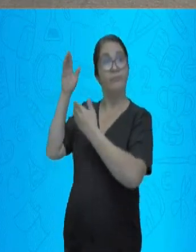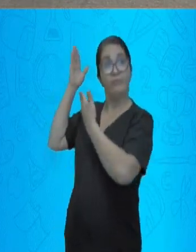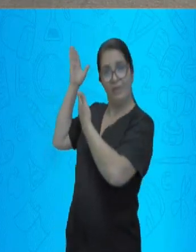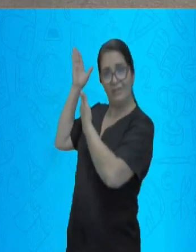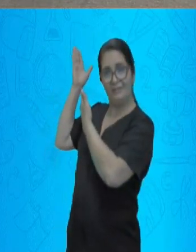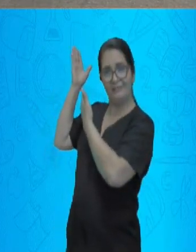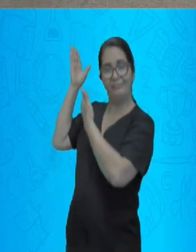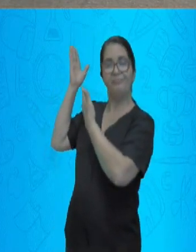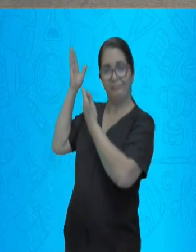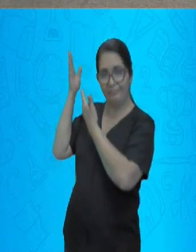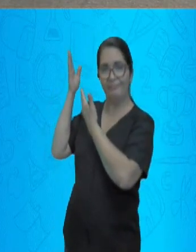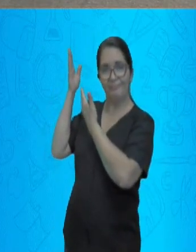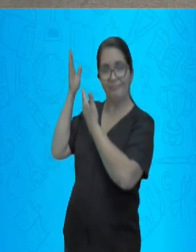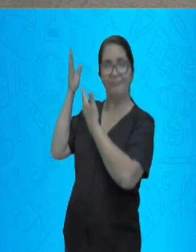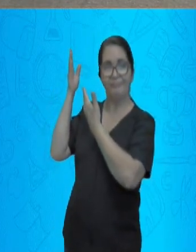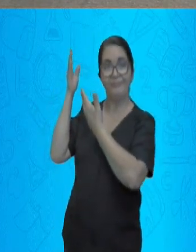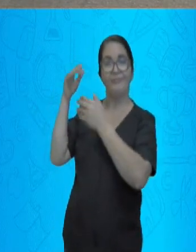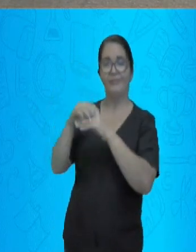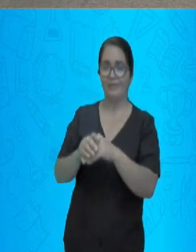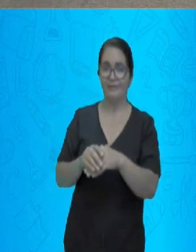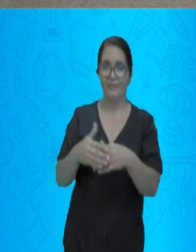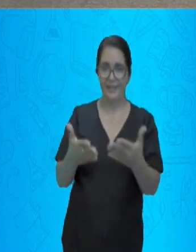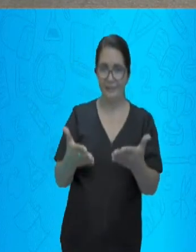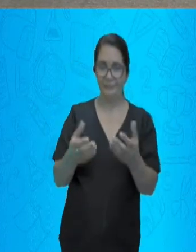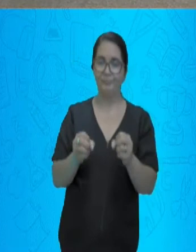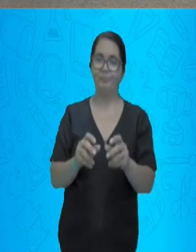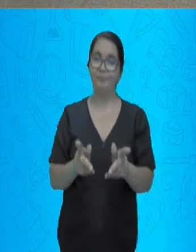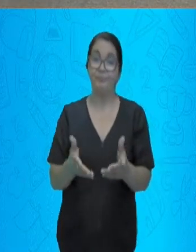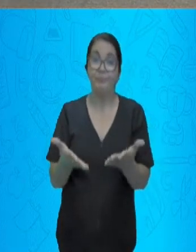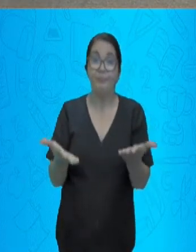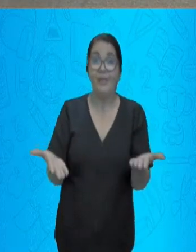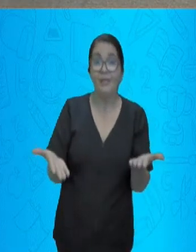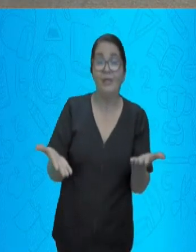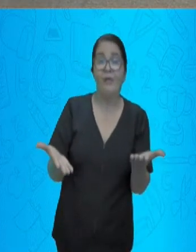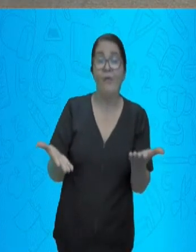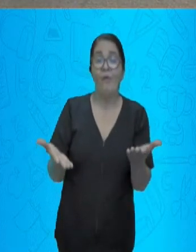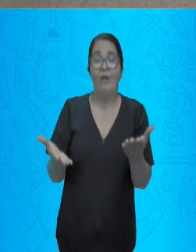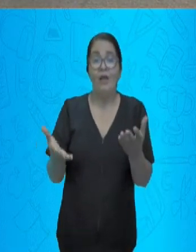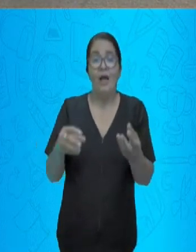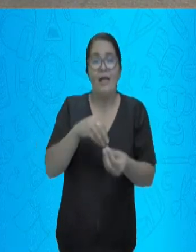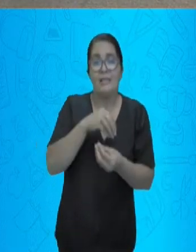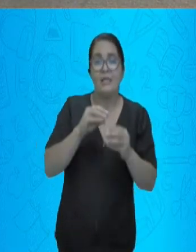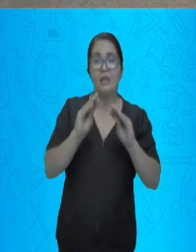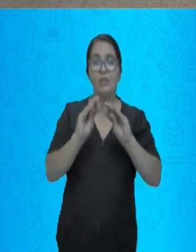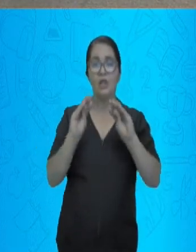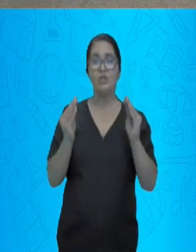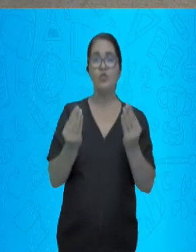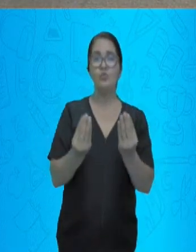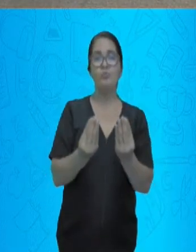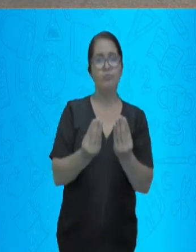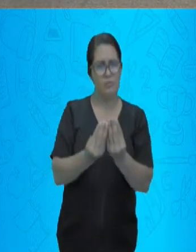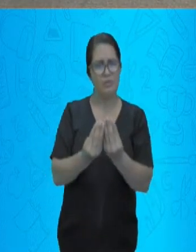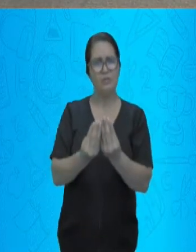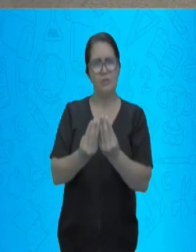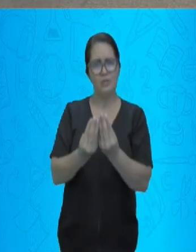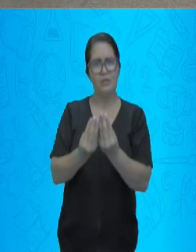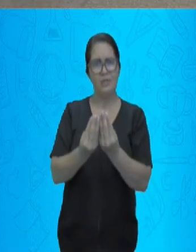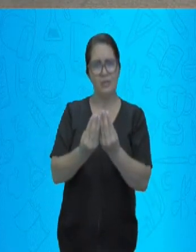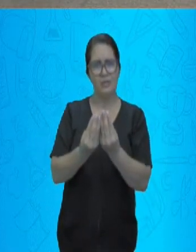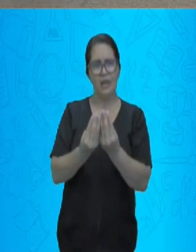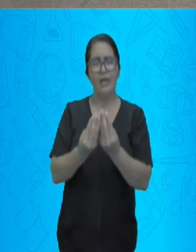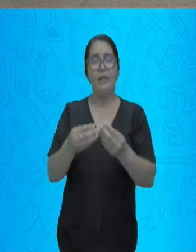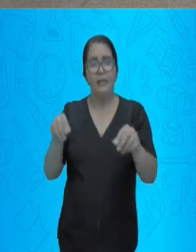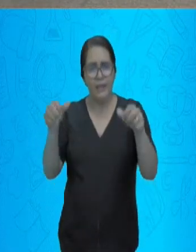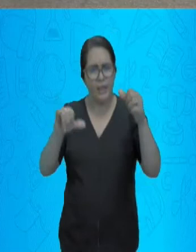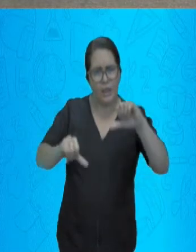simples e substância simples. As substâncias químicas, elas estão no nosso corpo.